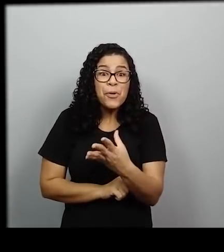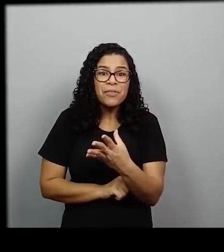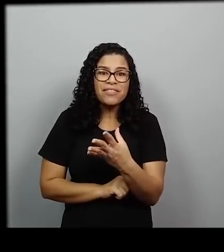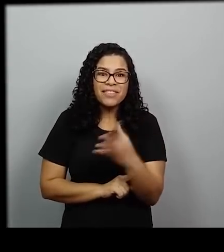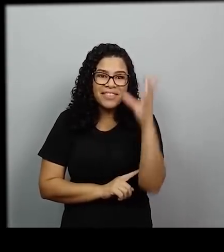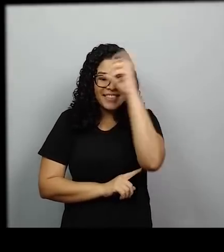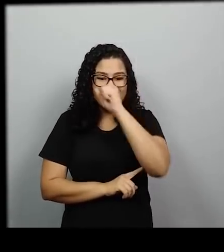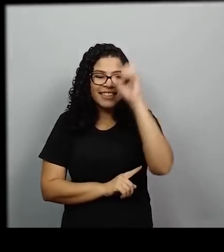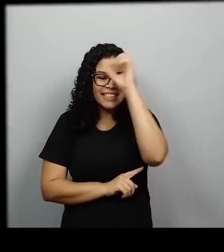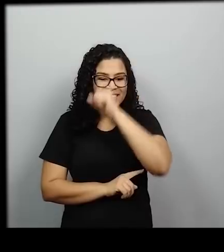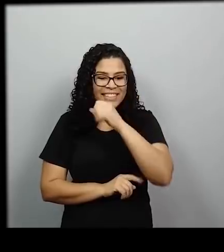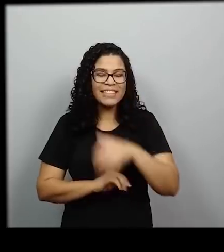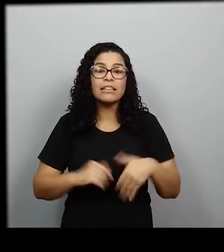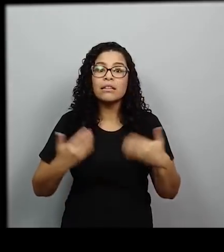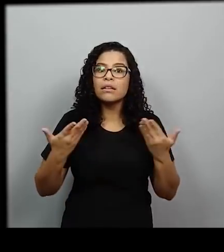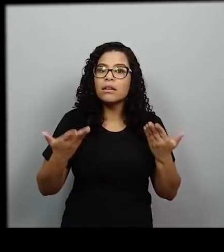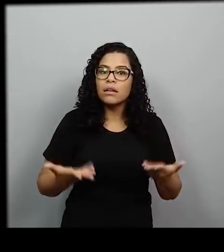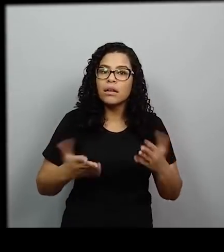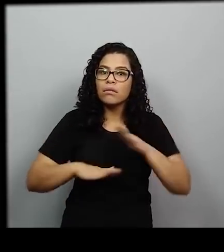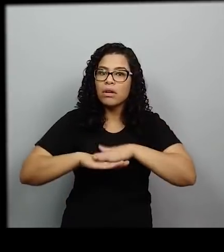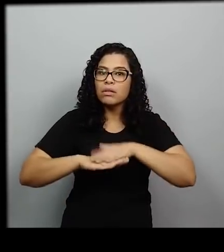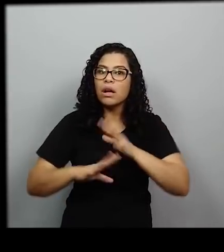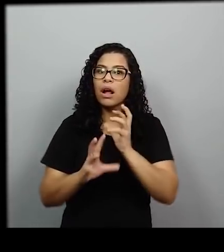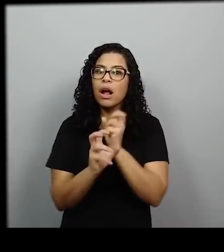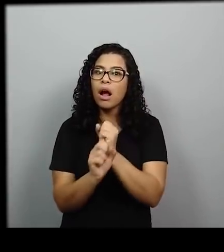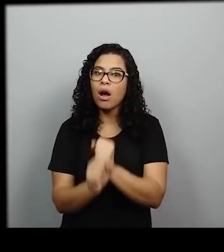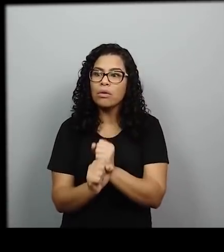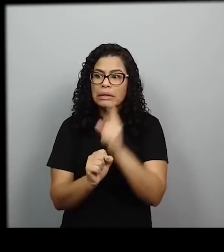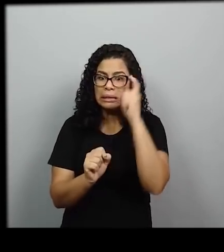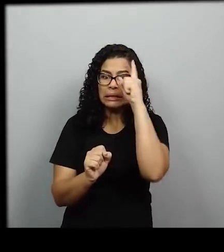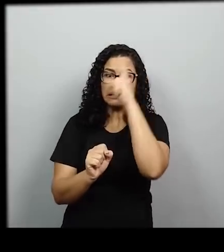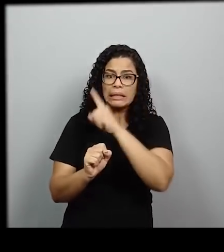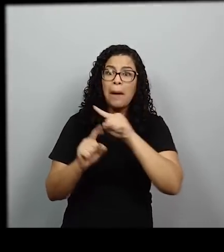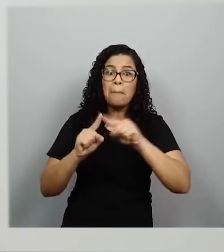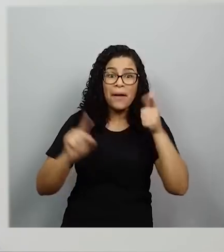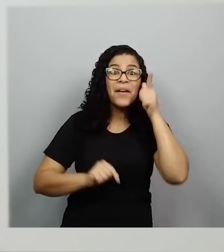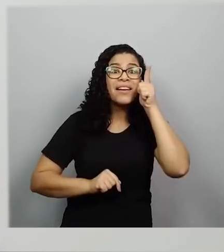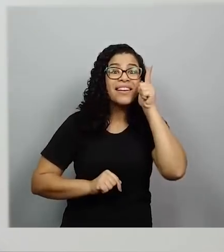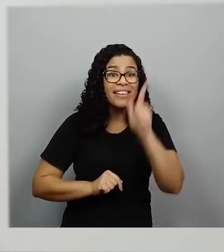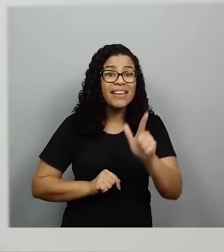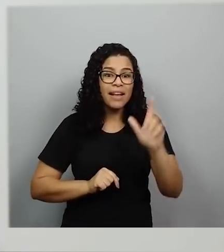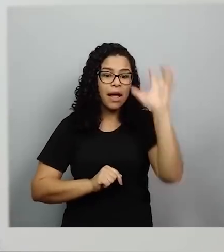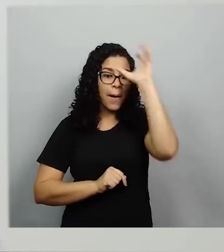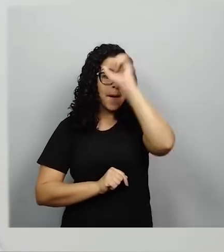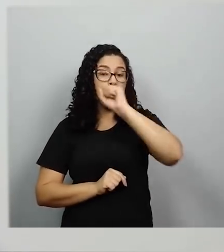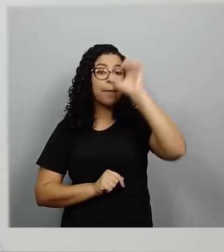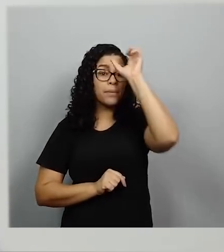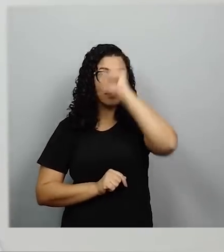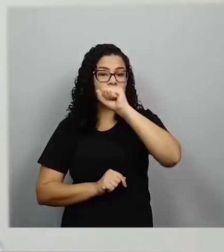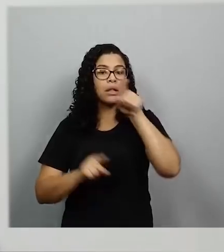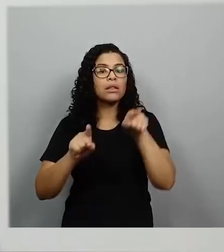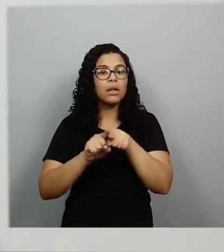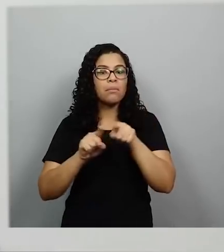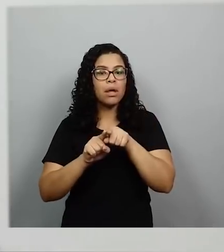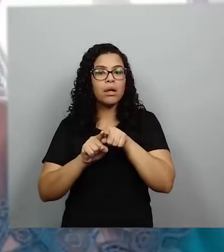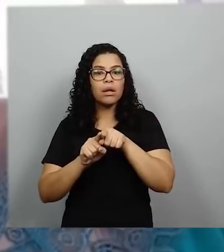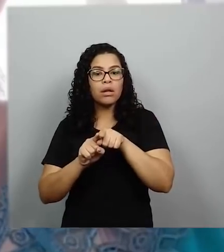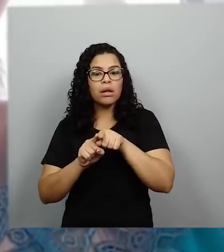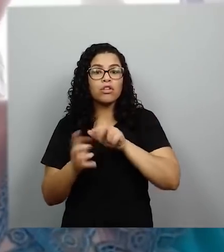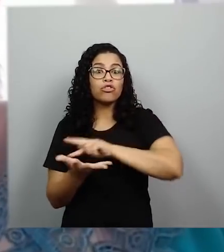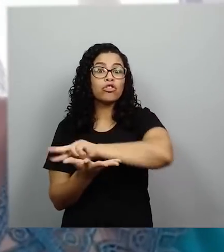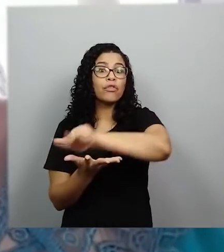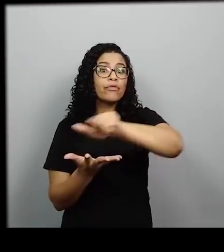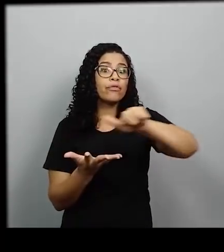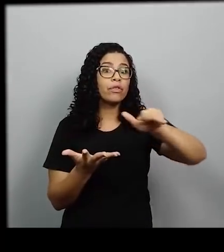E finalmente, a executar aquele cálculo que parecia ser tão difícil. Aprender sobre a biodiversidade, o